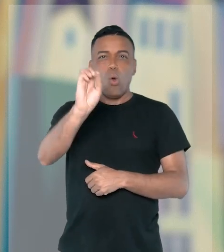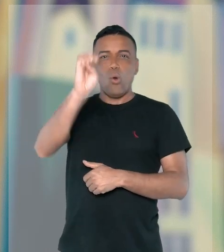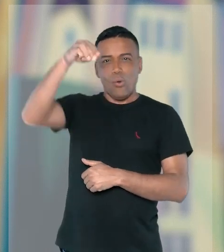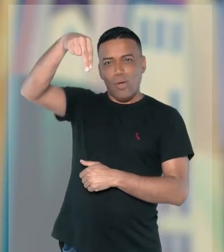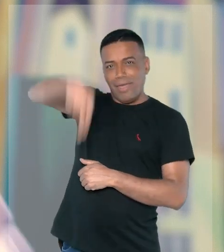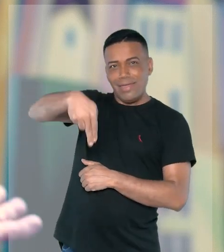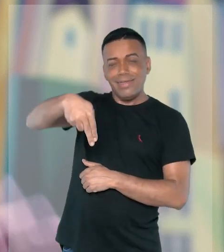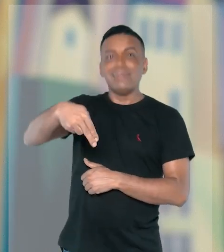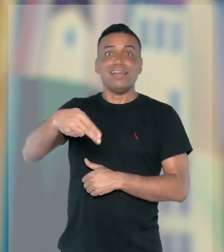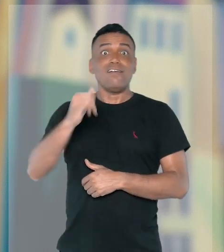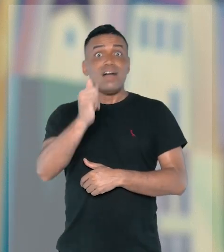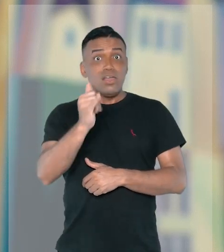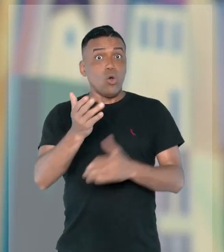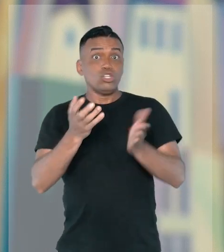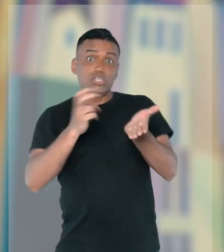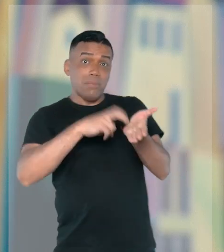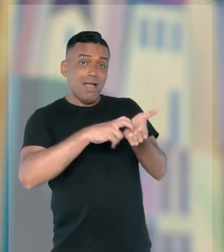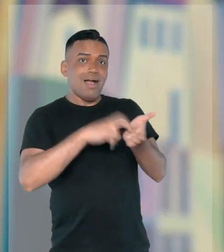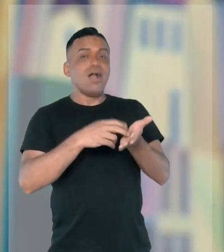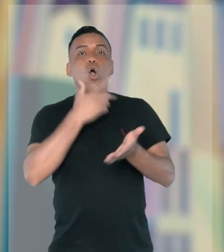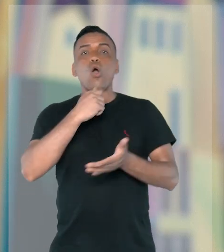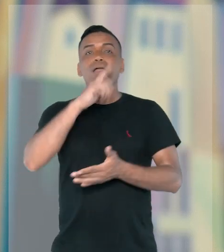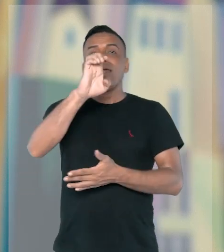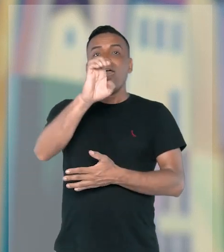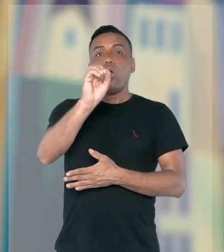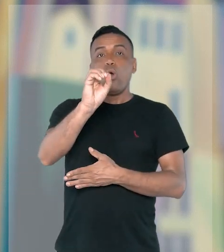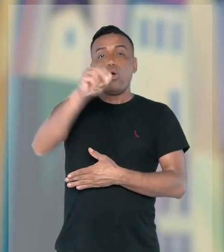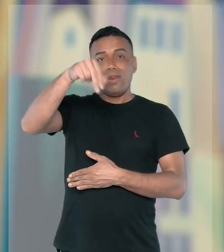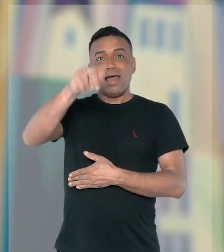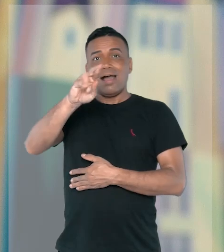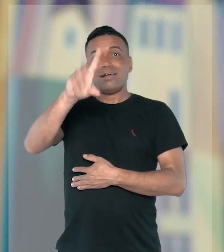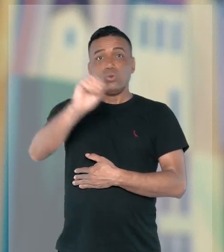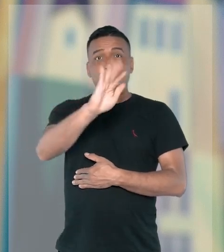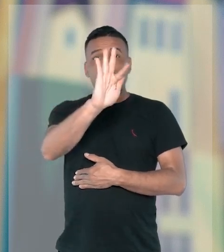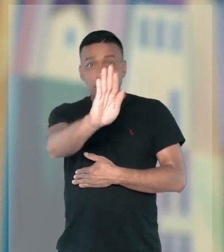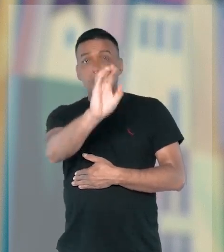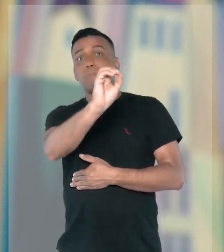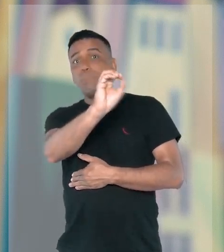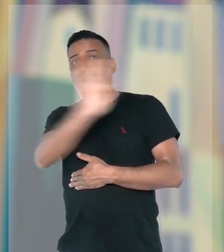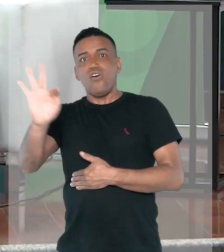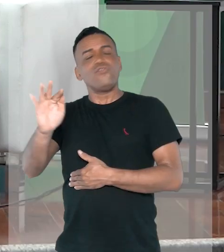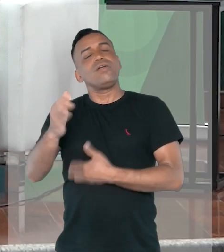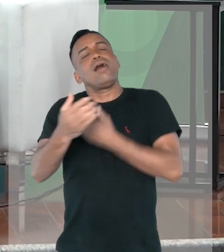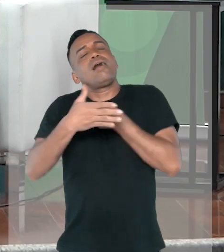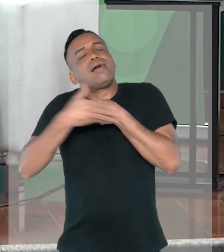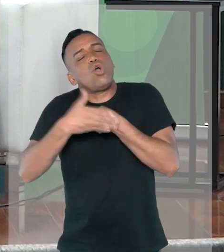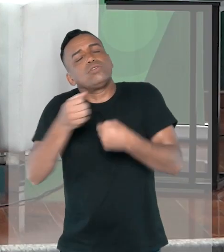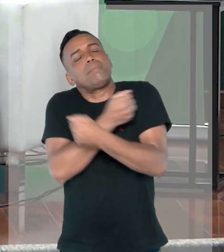cedo o Leonardo Boff mandou um abraço carinhoso para a senhora, tá? Obrigado.